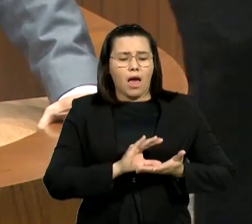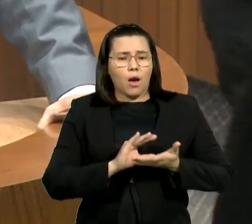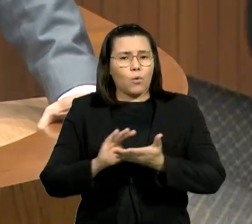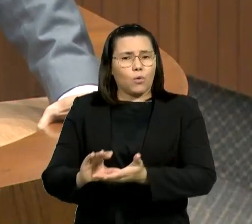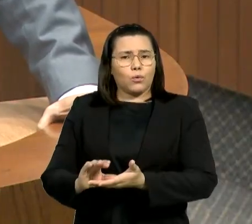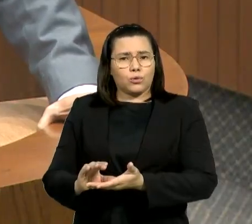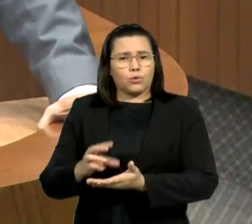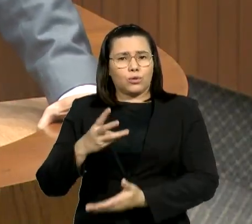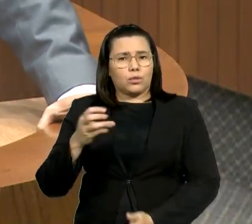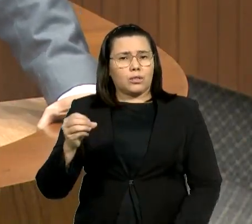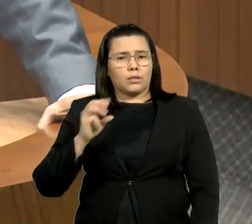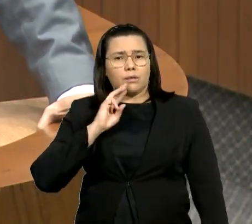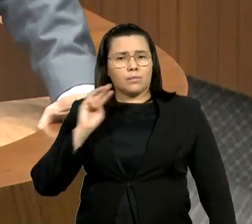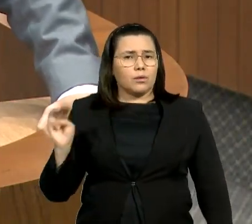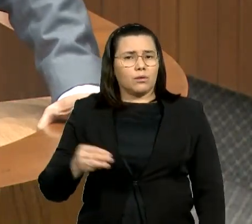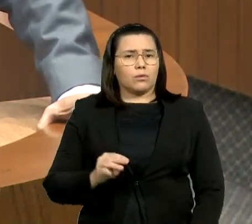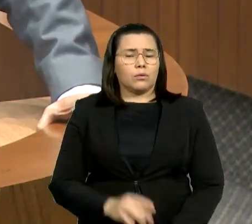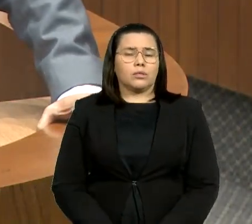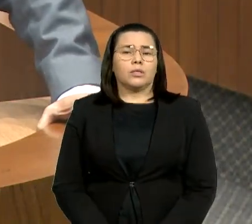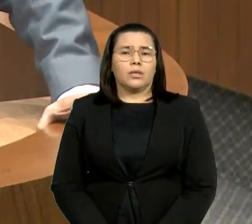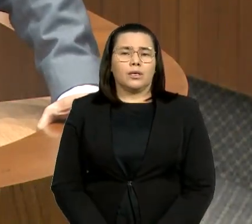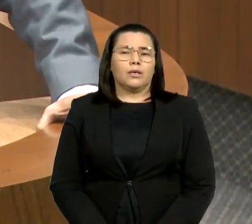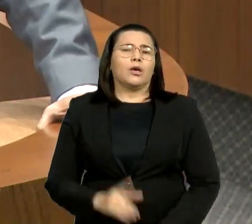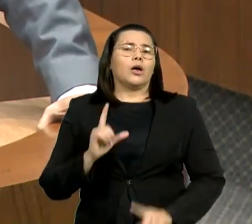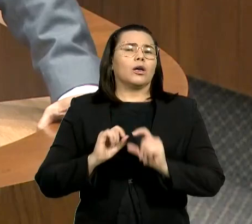para dialogar também com a comunidade